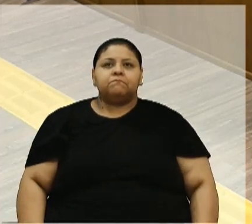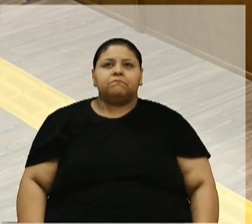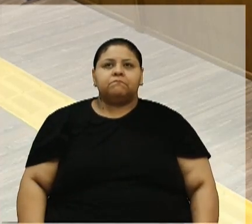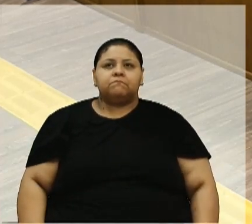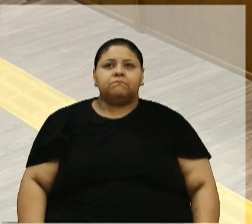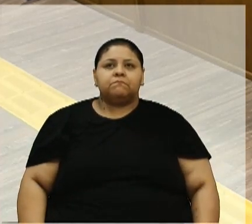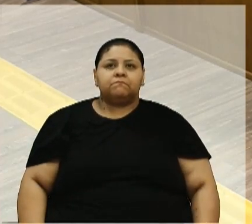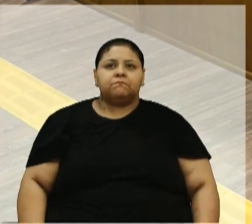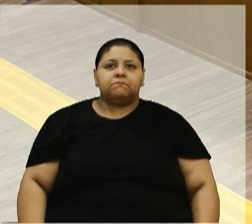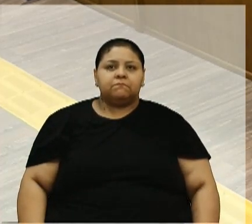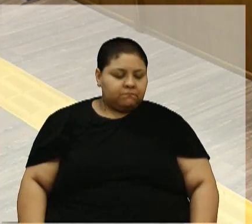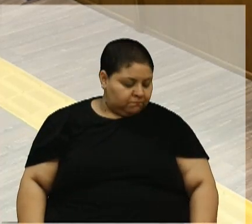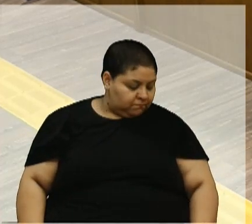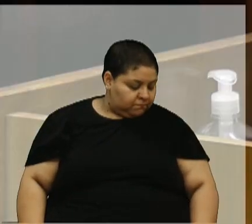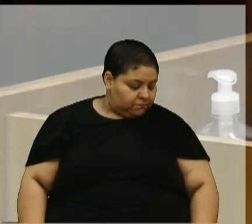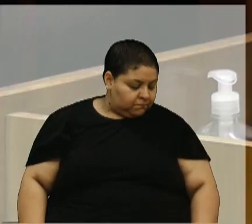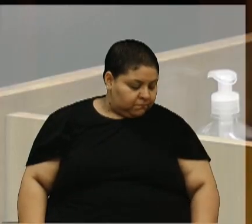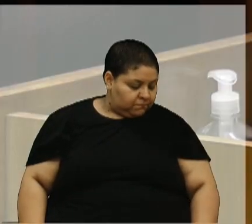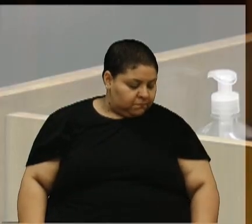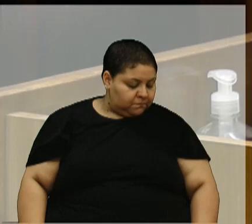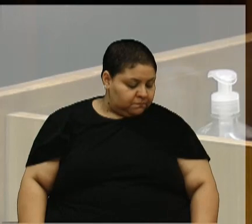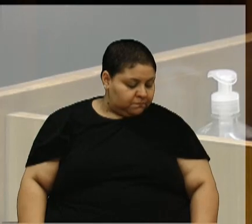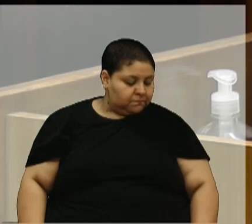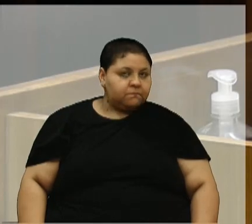certo. Eu vou aguardar.